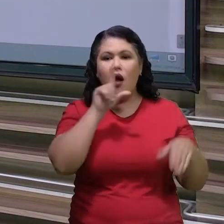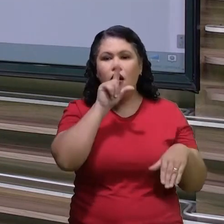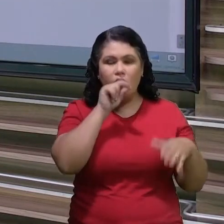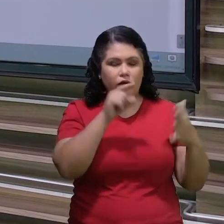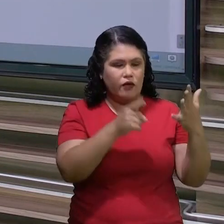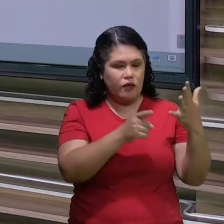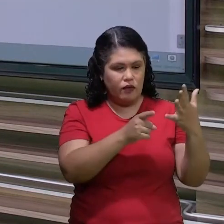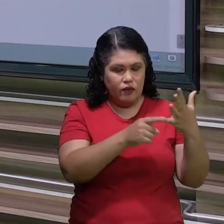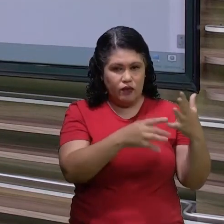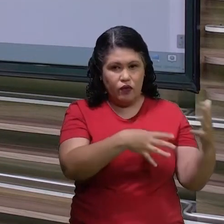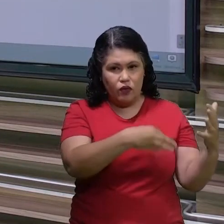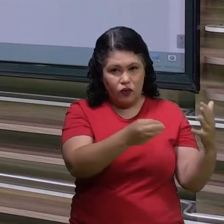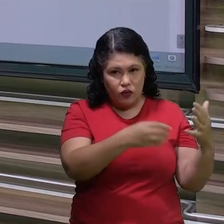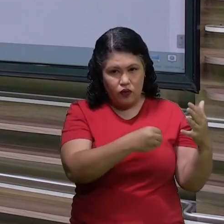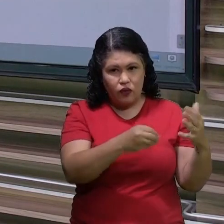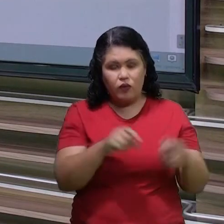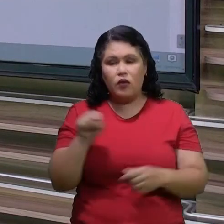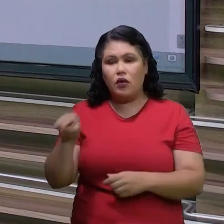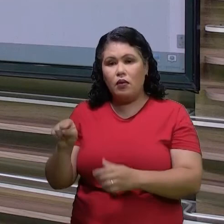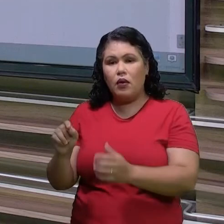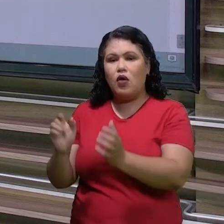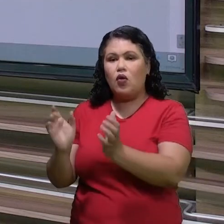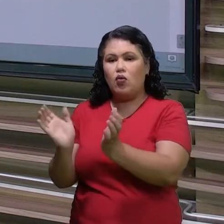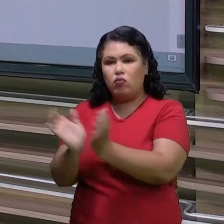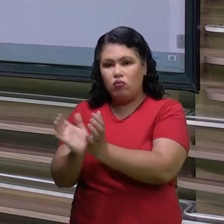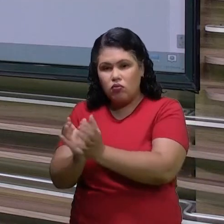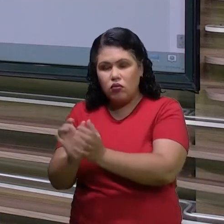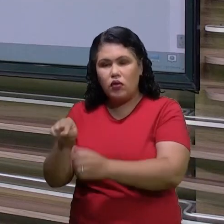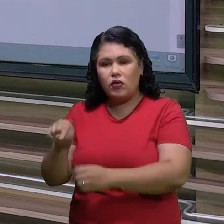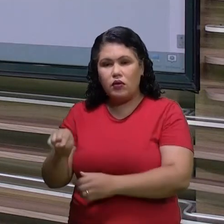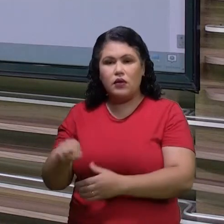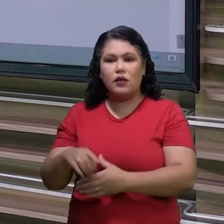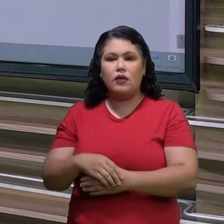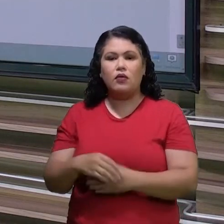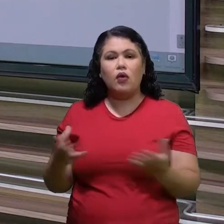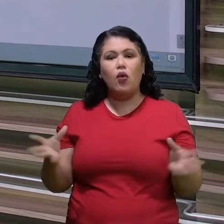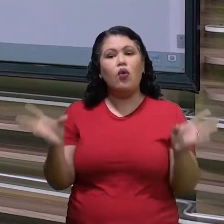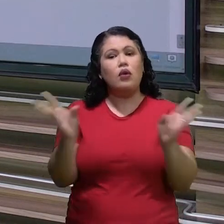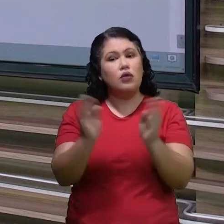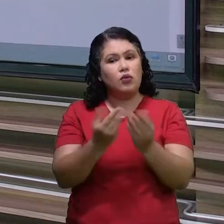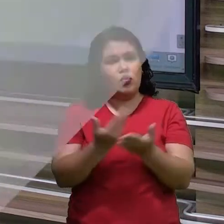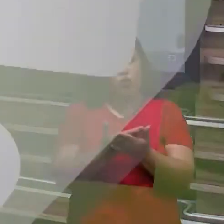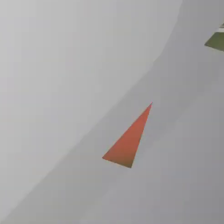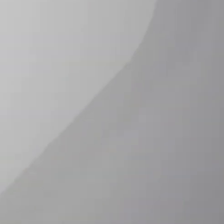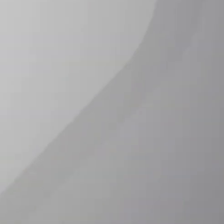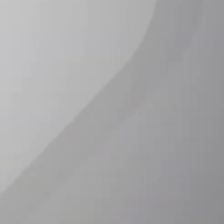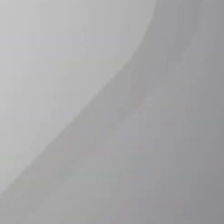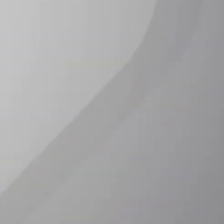considerados animais invertebrados. Tudo bem? Então esse foi o nosso resumo da aula de hoje.